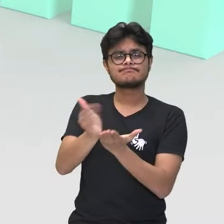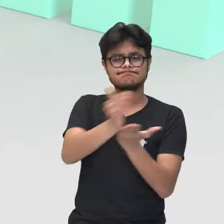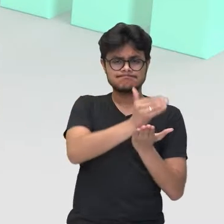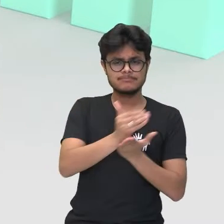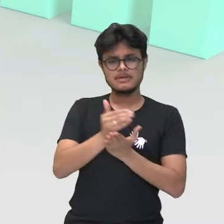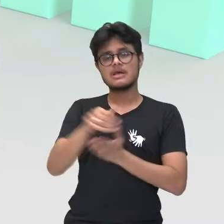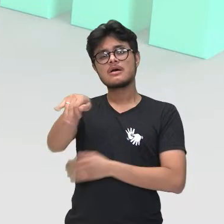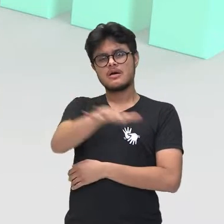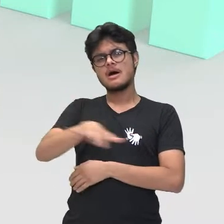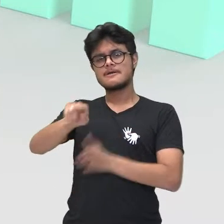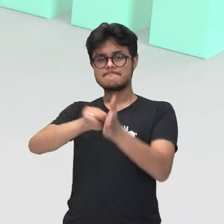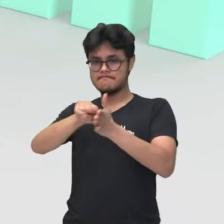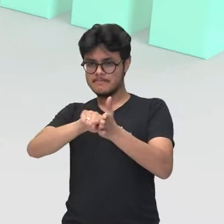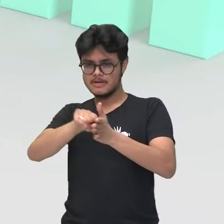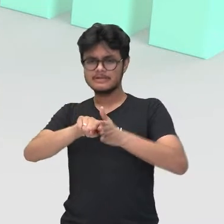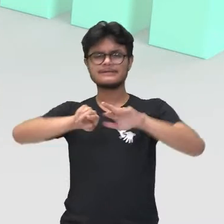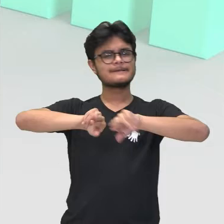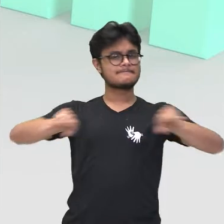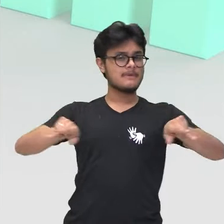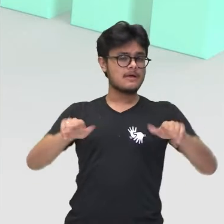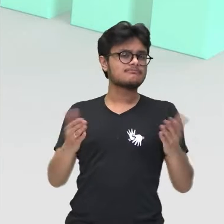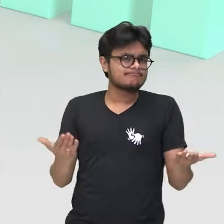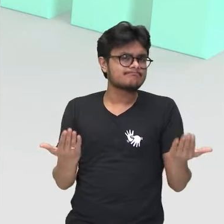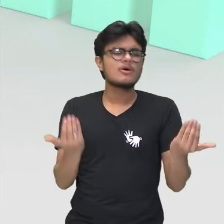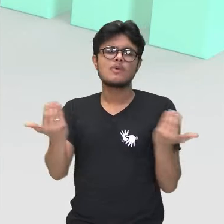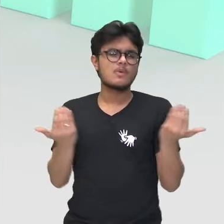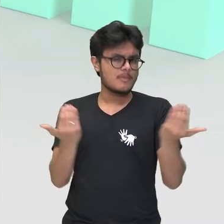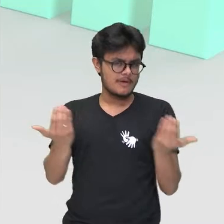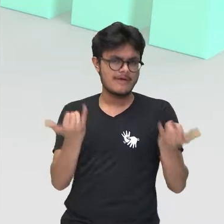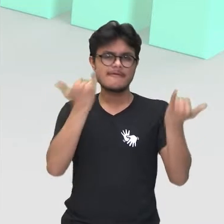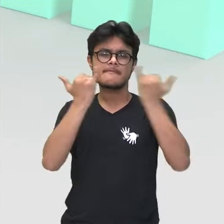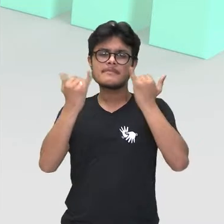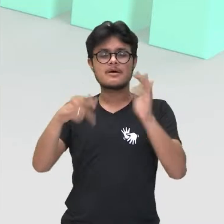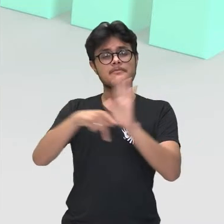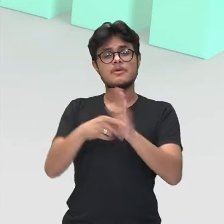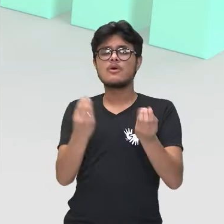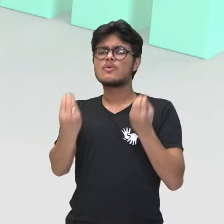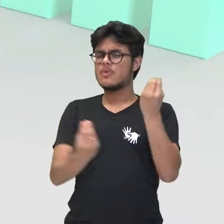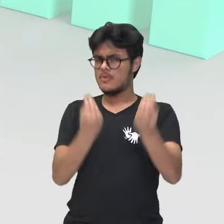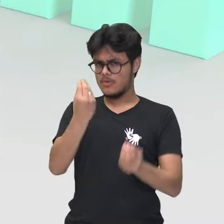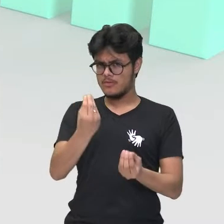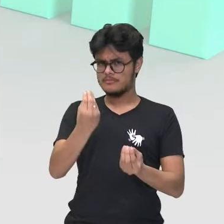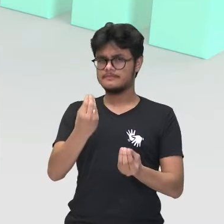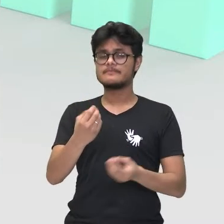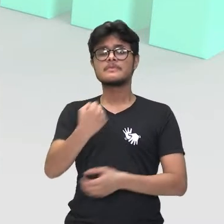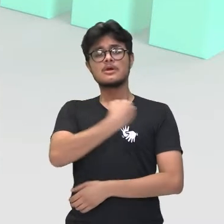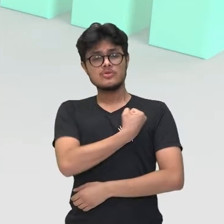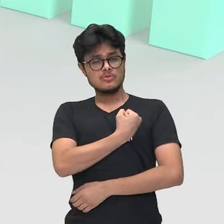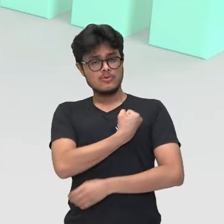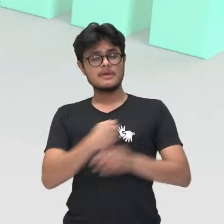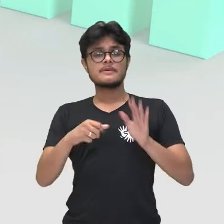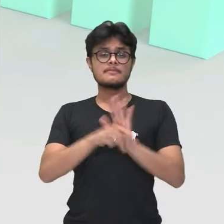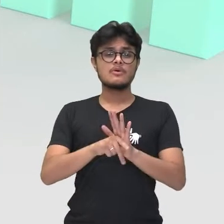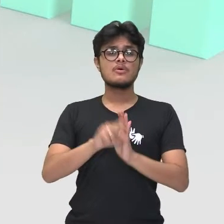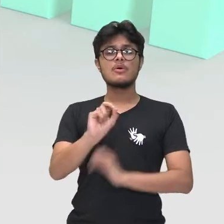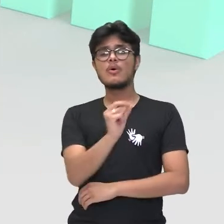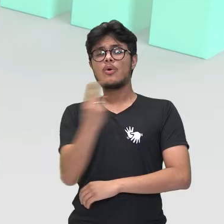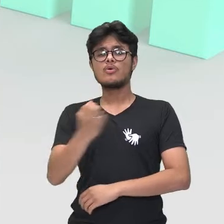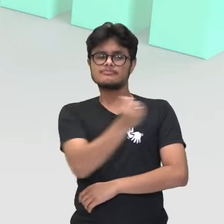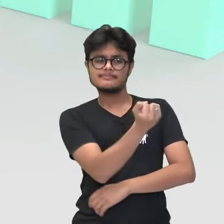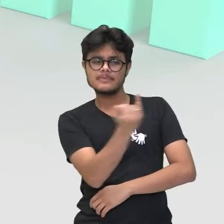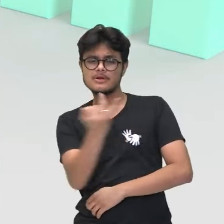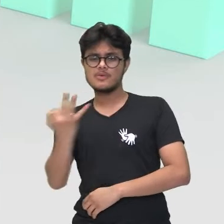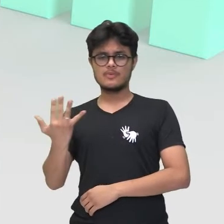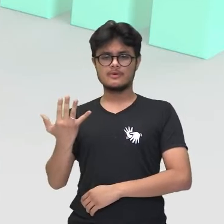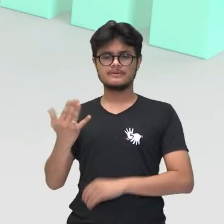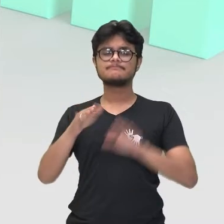uma pesquisa, né? Comparando aí esses dados com informações quantitativas ou qualitativas. E dependendo